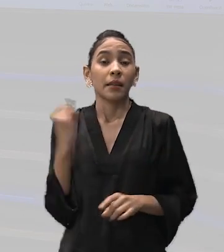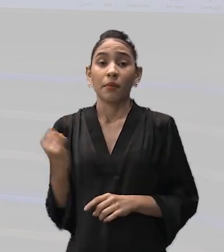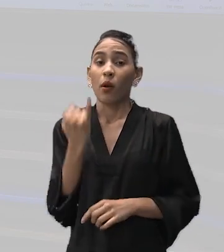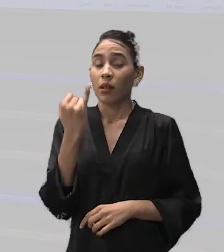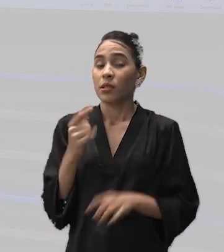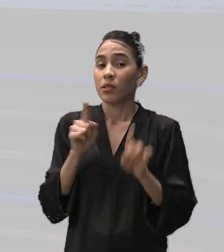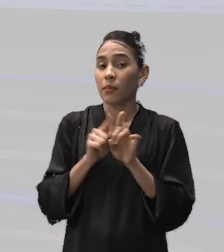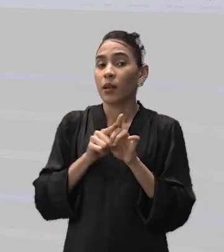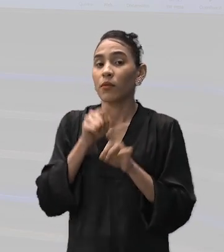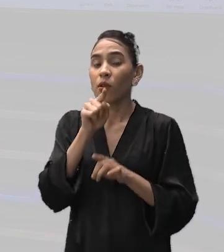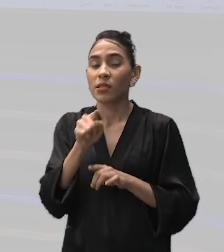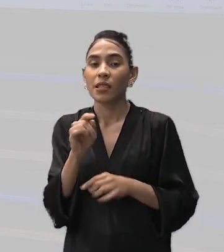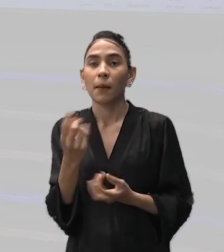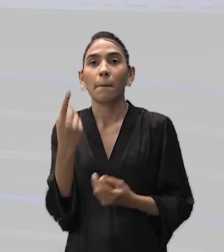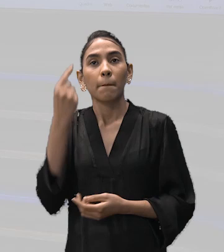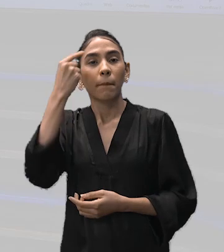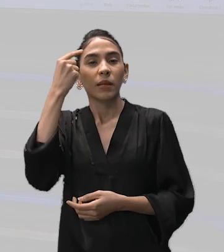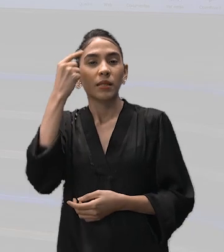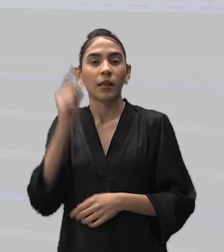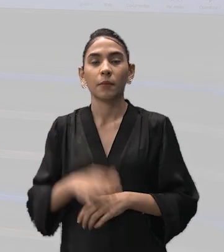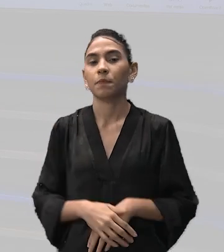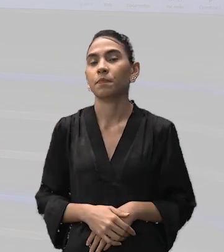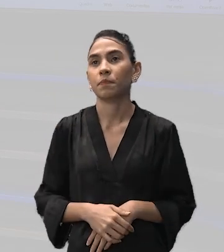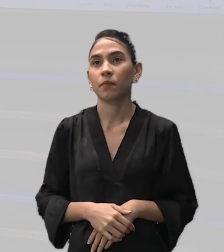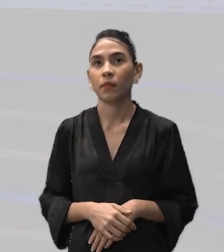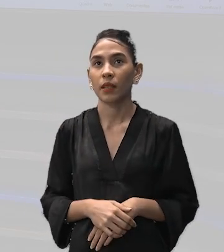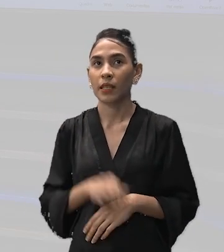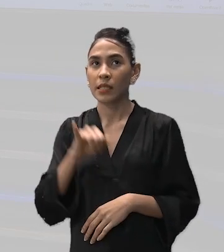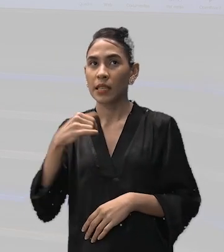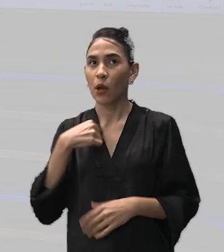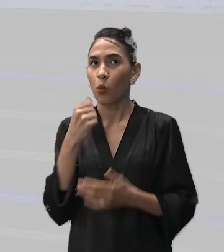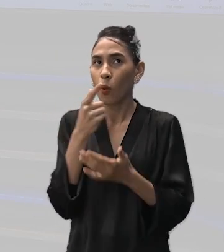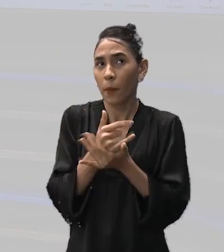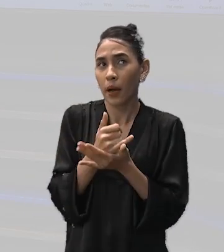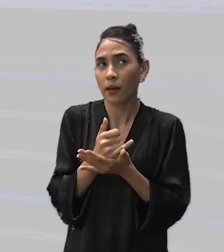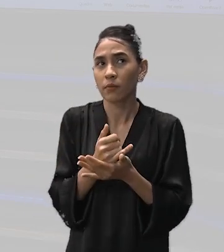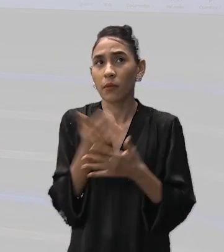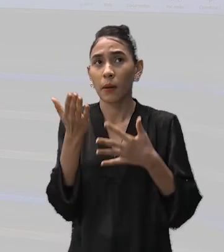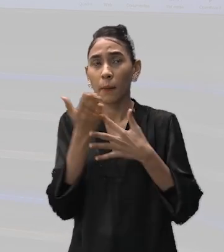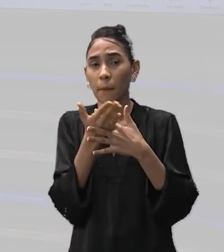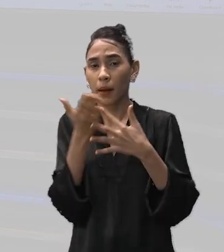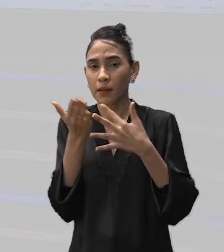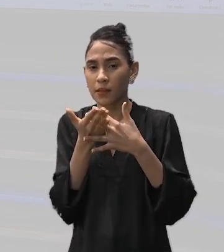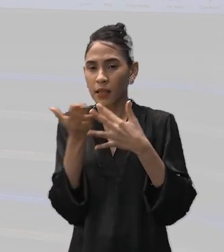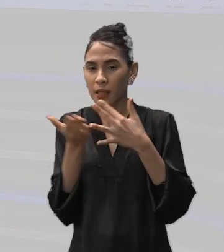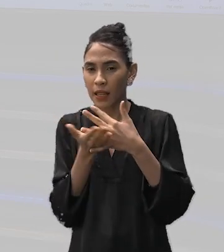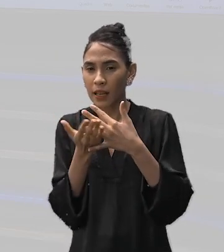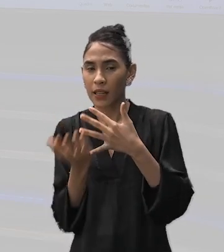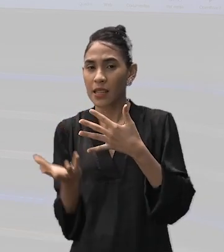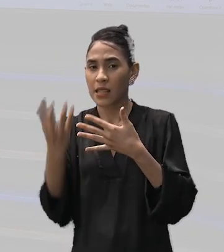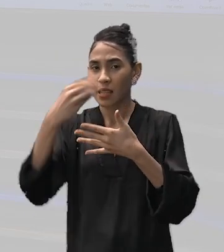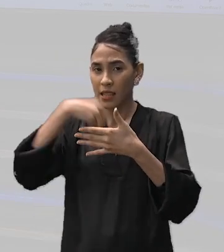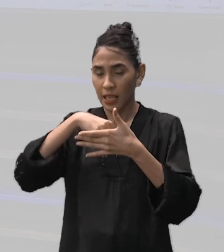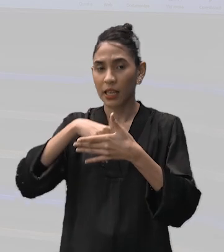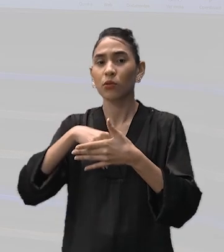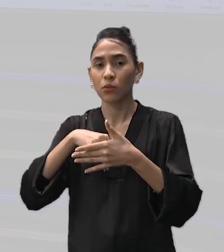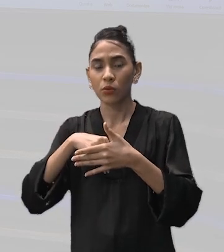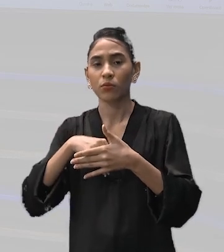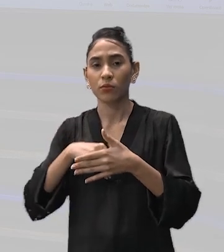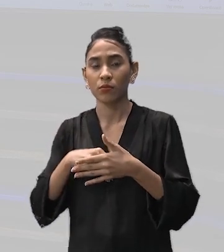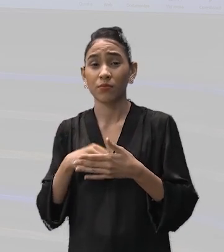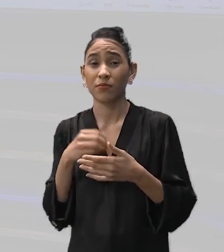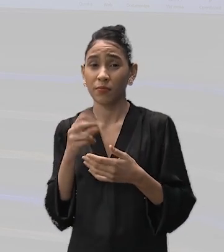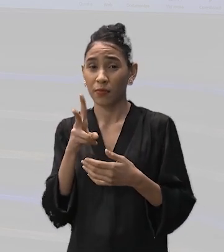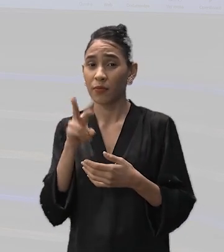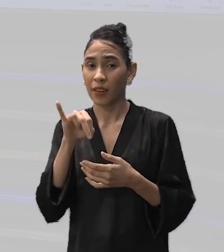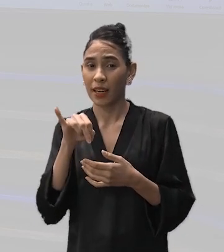verificar, além disso, o seguinte: se ao parcelar a tua compra, vai estar embutido nela, por mais que você de repente não